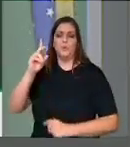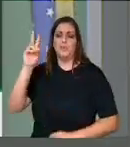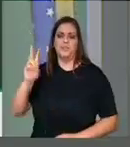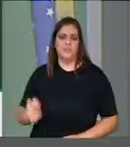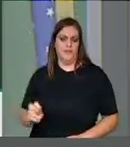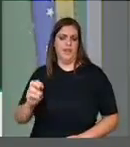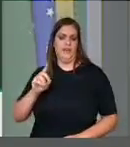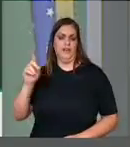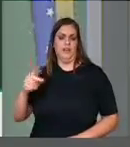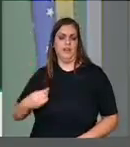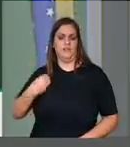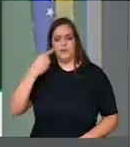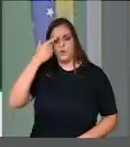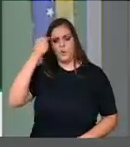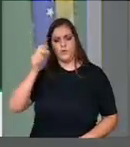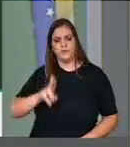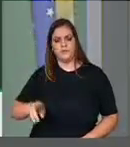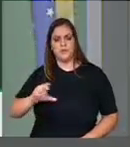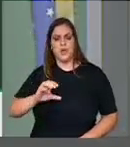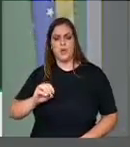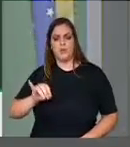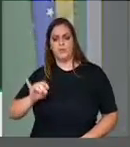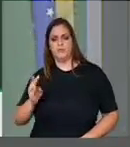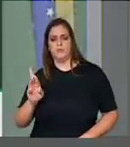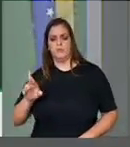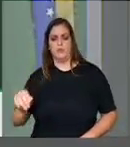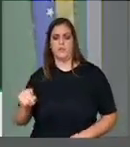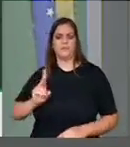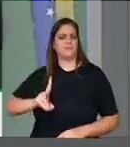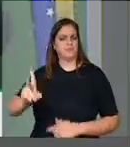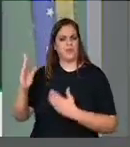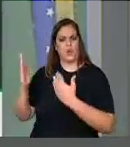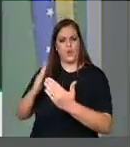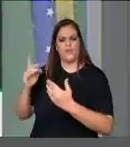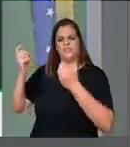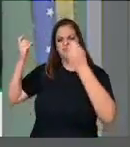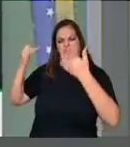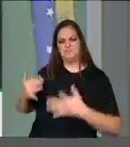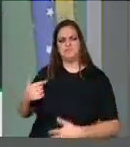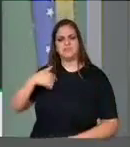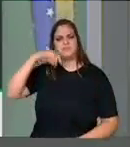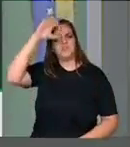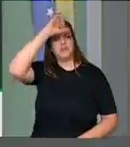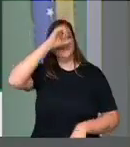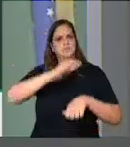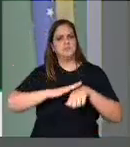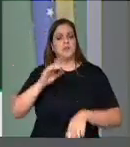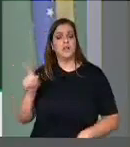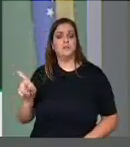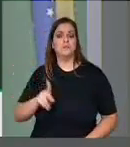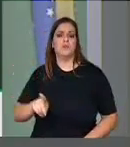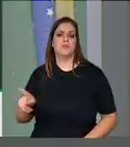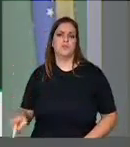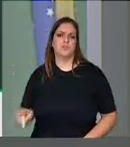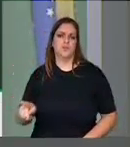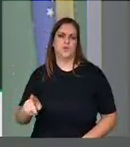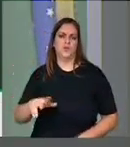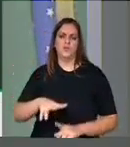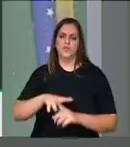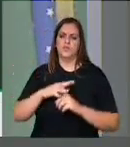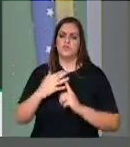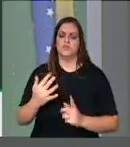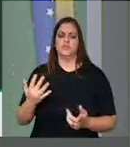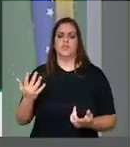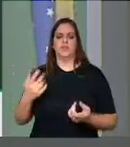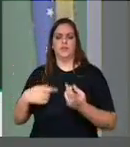universidade viva. Cada conversa com ele era um aprendizado. Professor de Ciência Política, Sociologia da Universidade de São